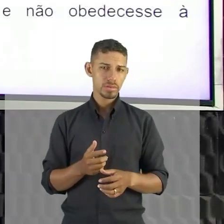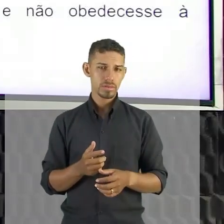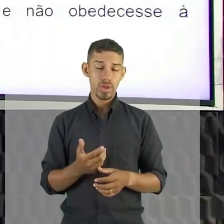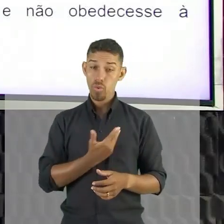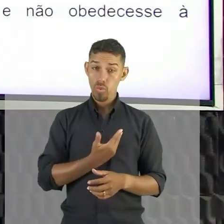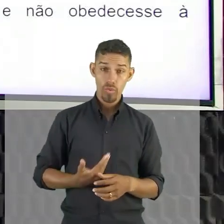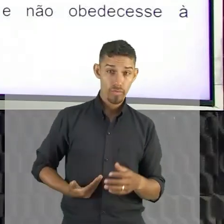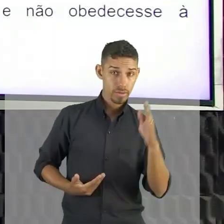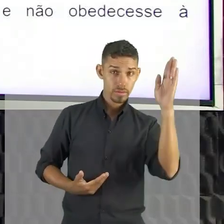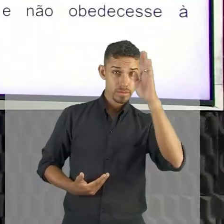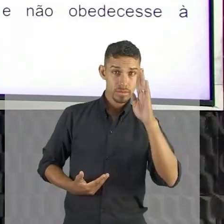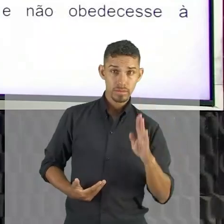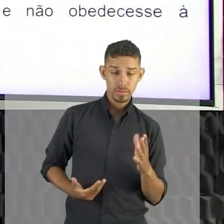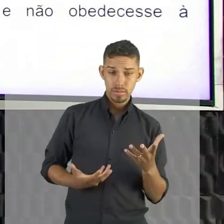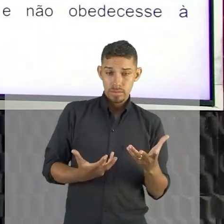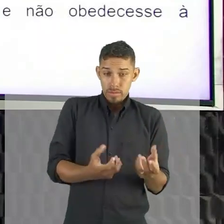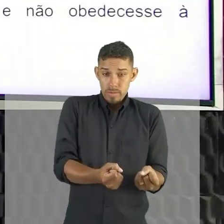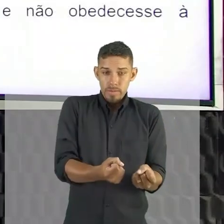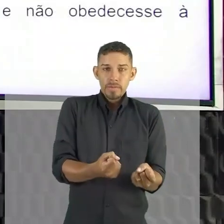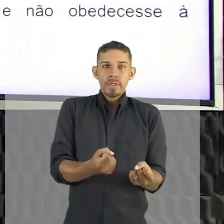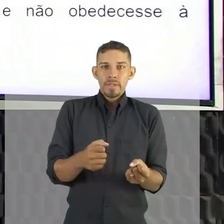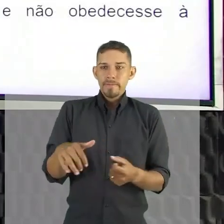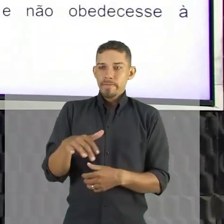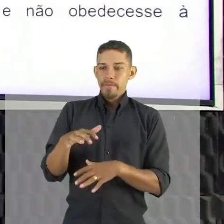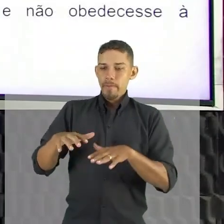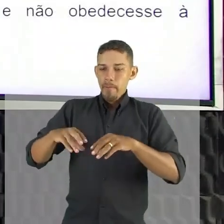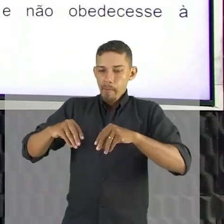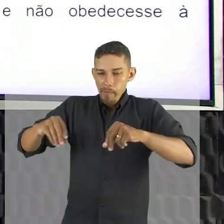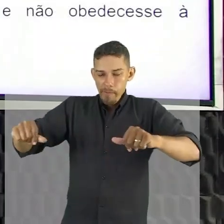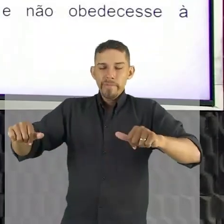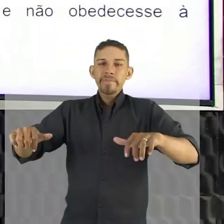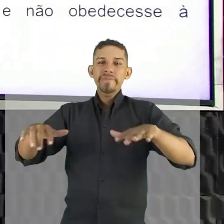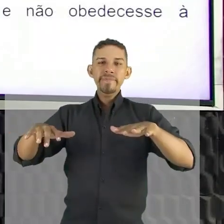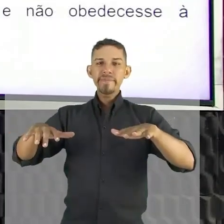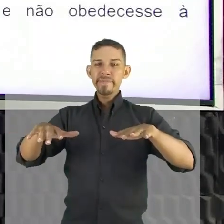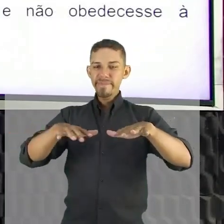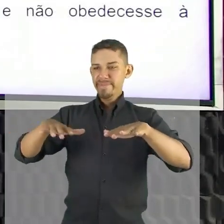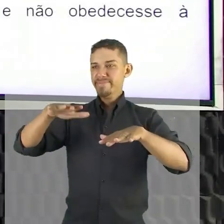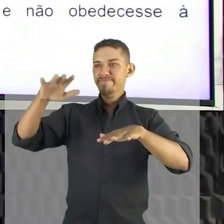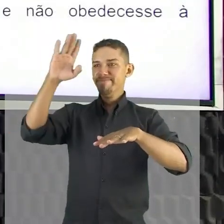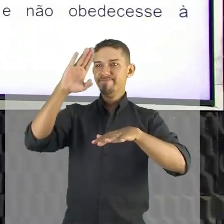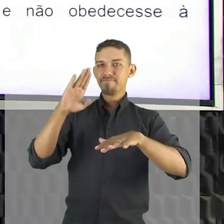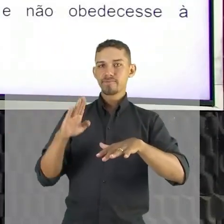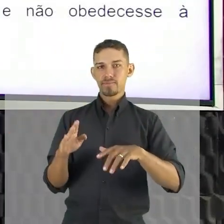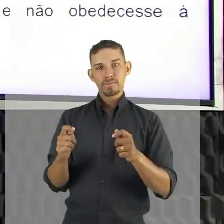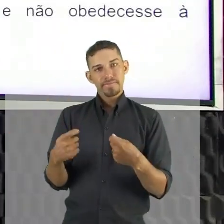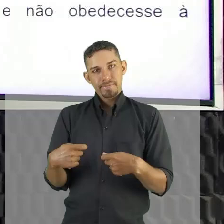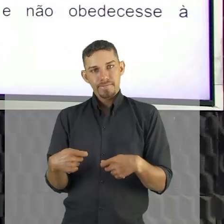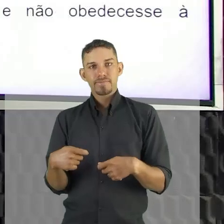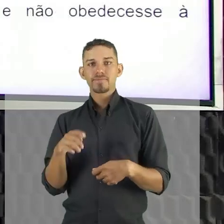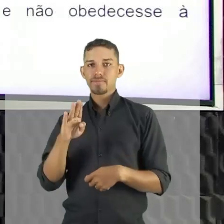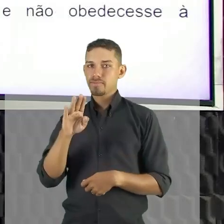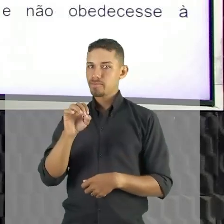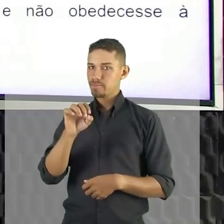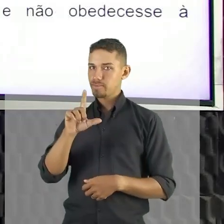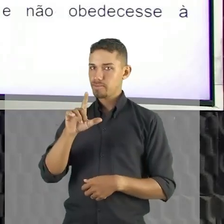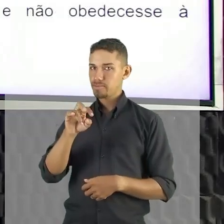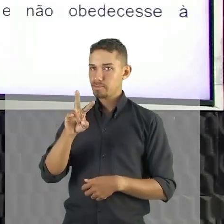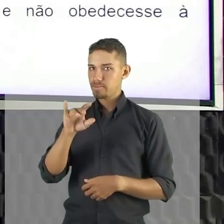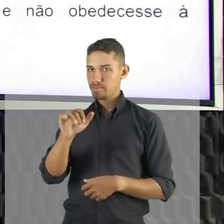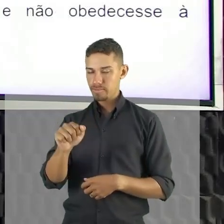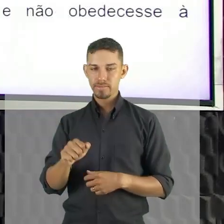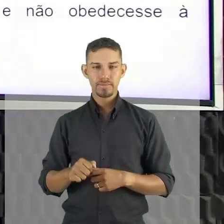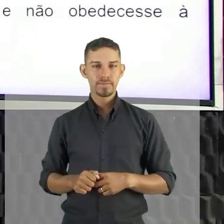de o governo brasileiro adquirir essa parte da terra, do território brasileiro, que pertencia à Bolívia. Bom, aí nós temos